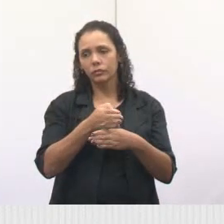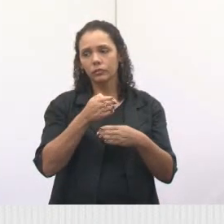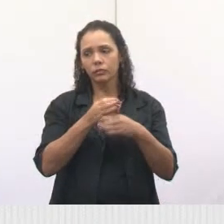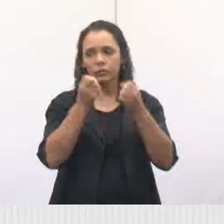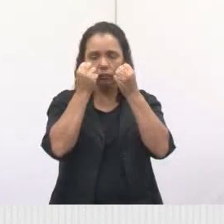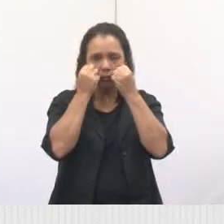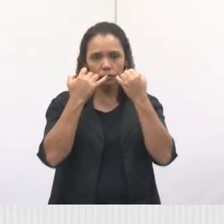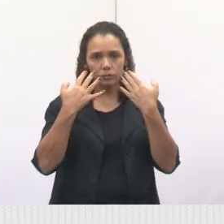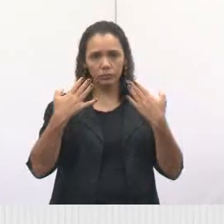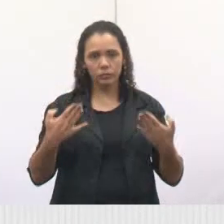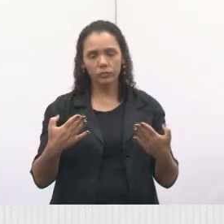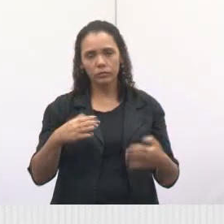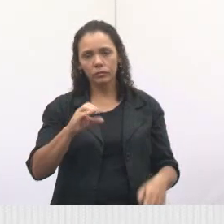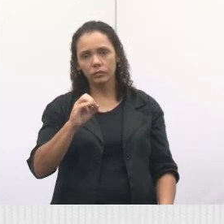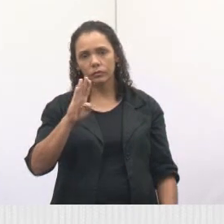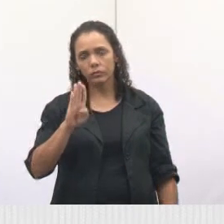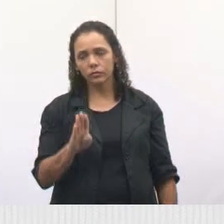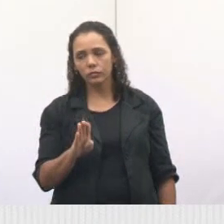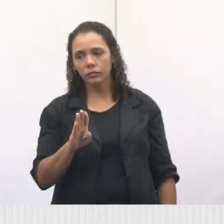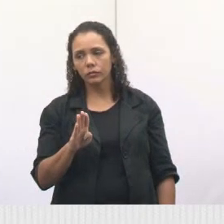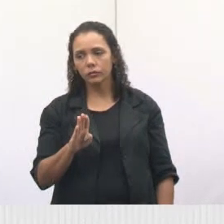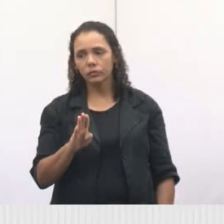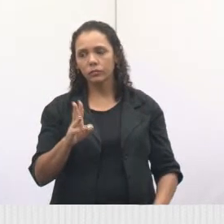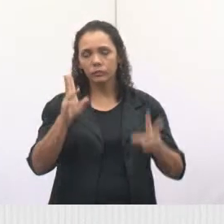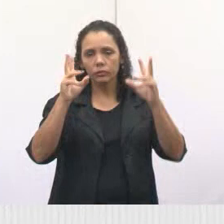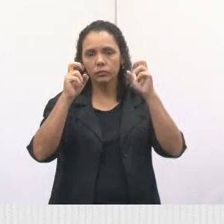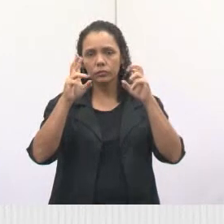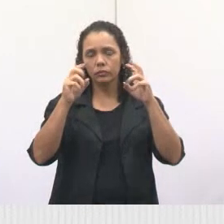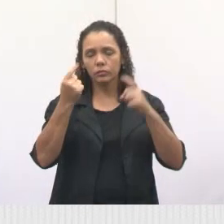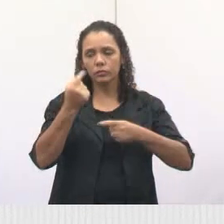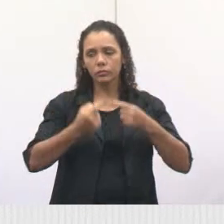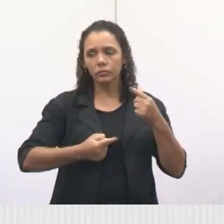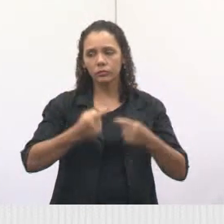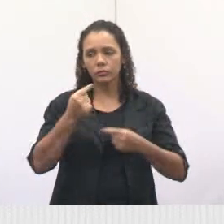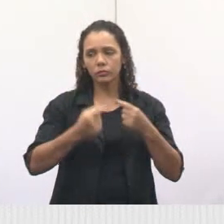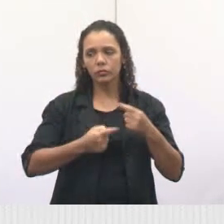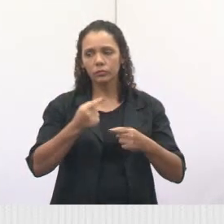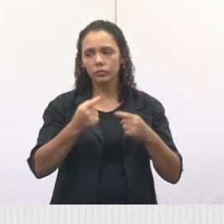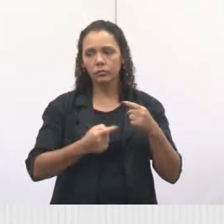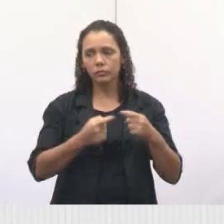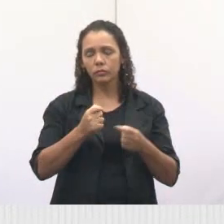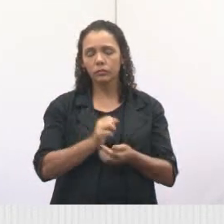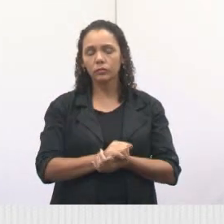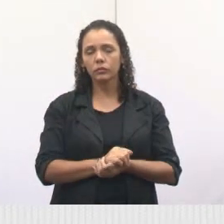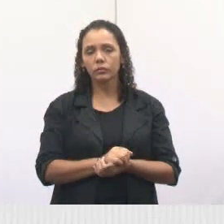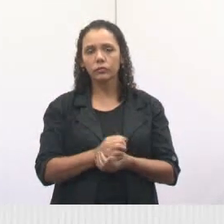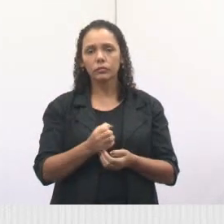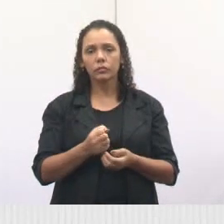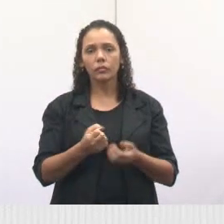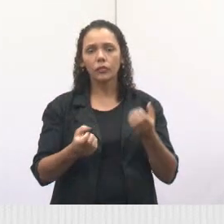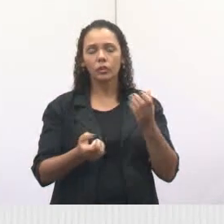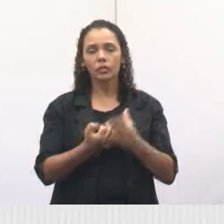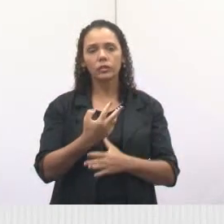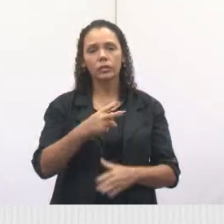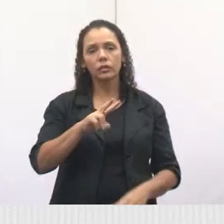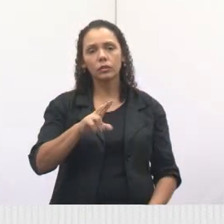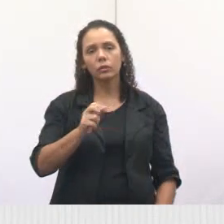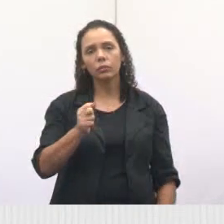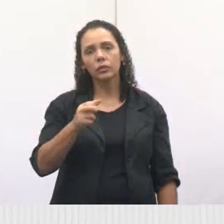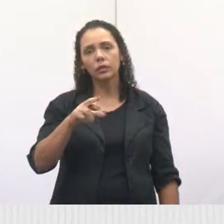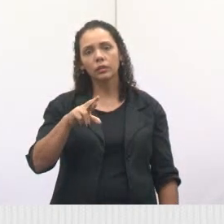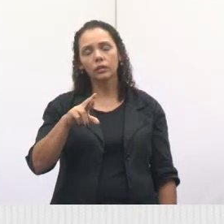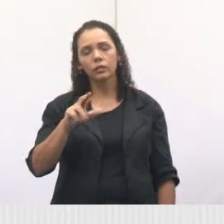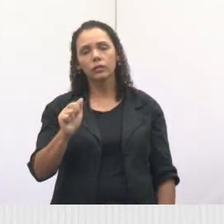audiência pública lá na OAB, que era sobre a discussão da instalação de uma vara especializada em